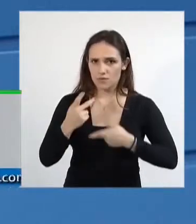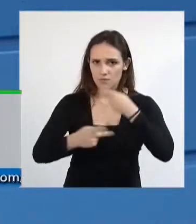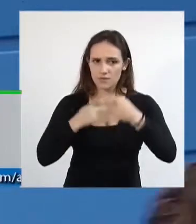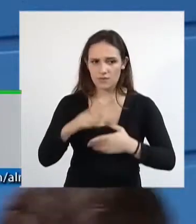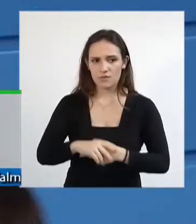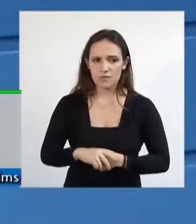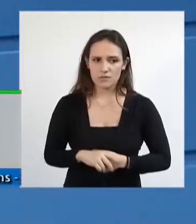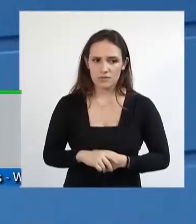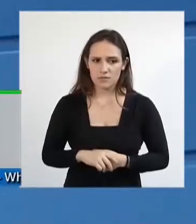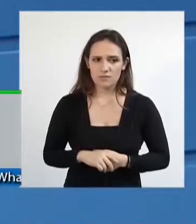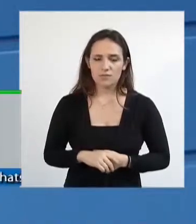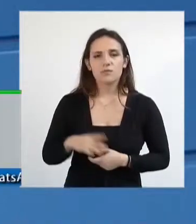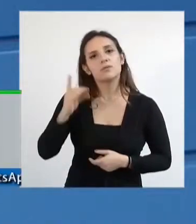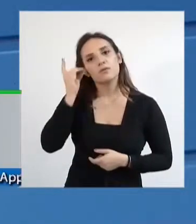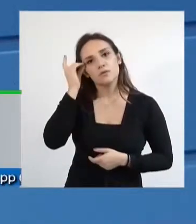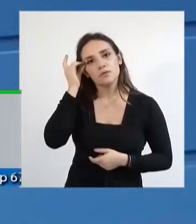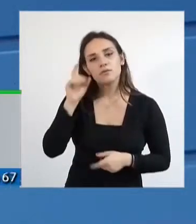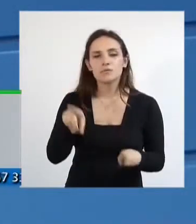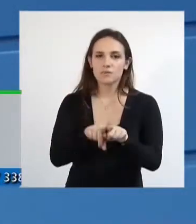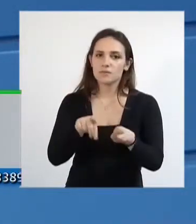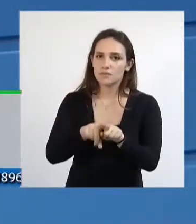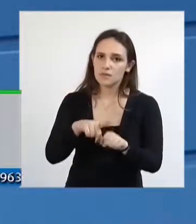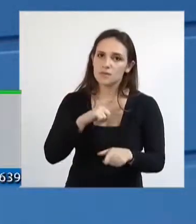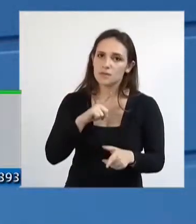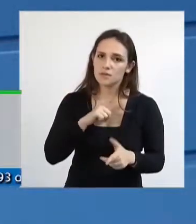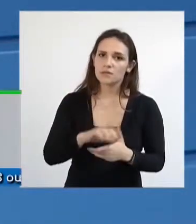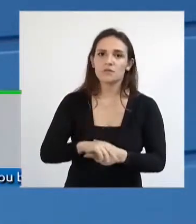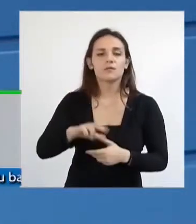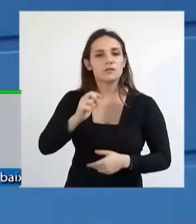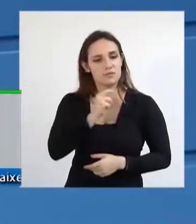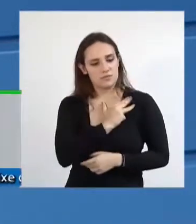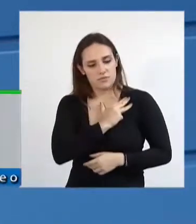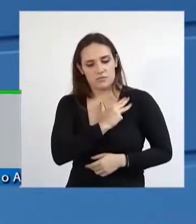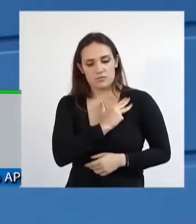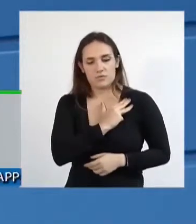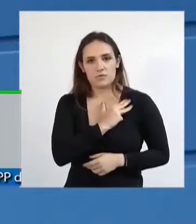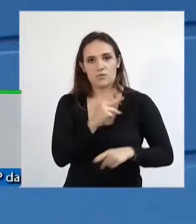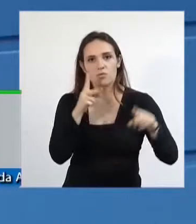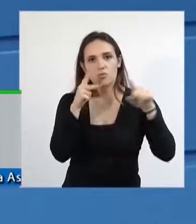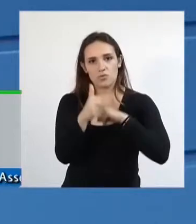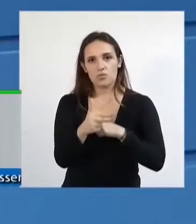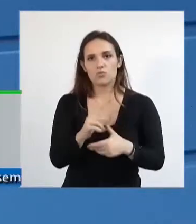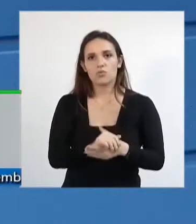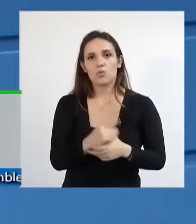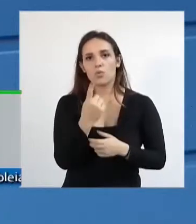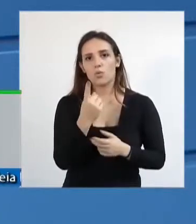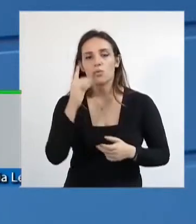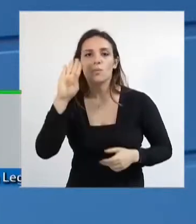E não é só da Dilma, tem do Lula também. O governo Lula corta